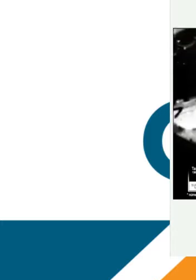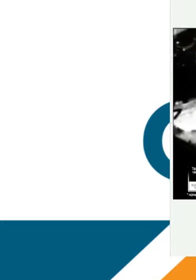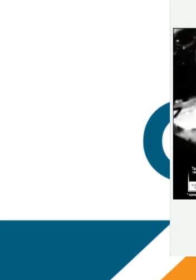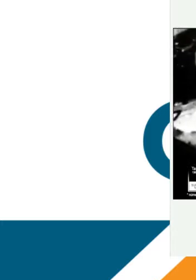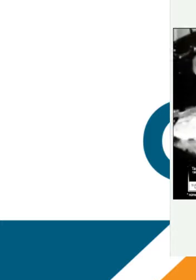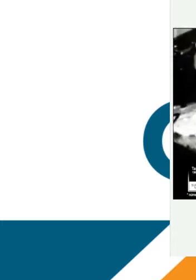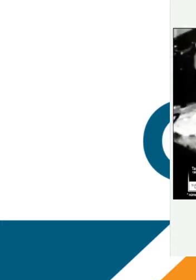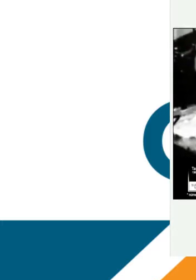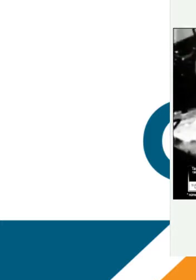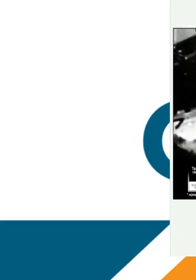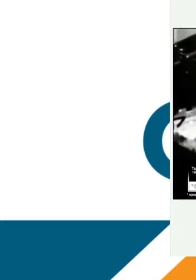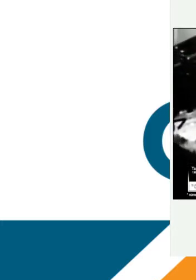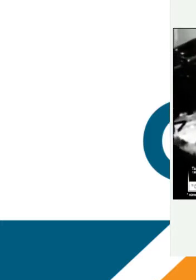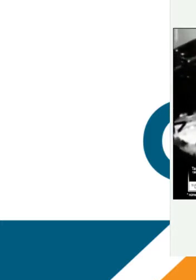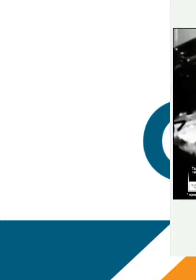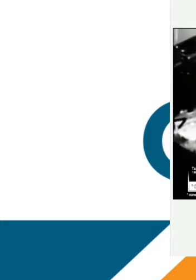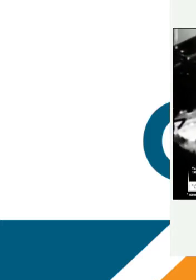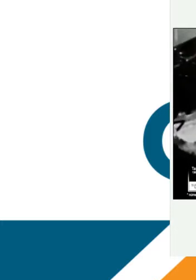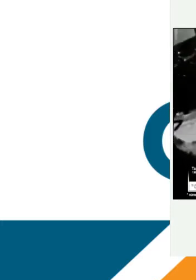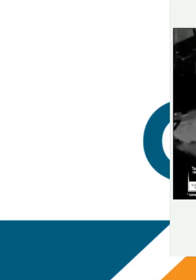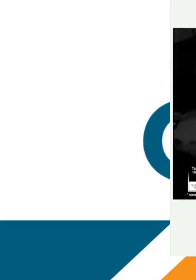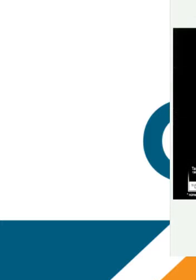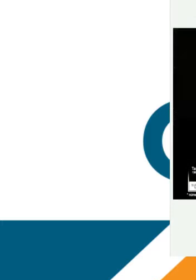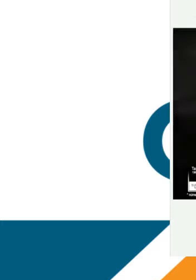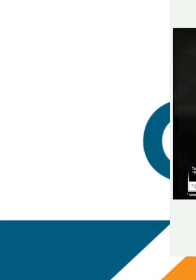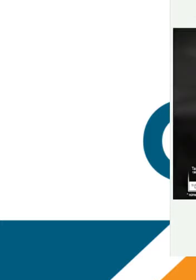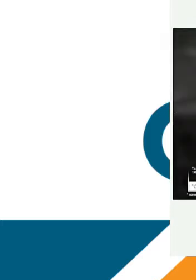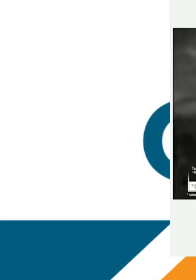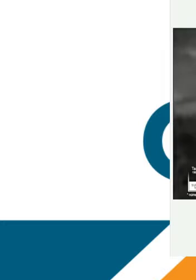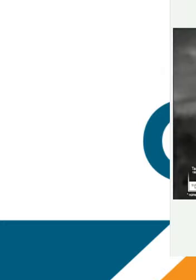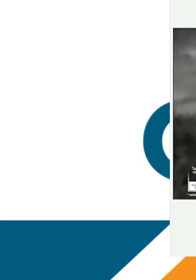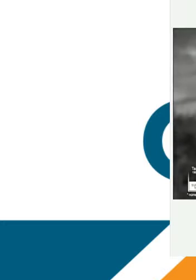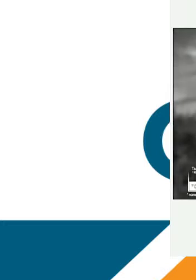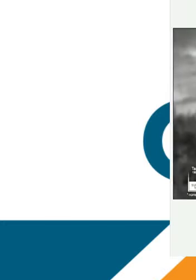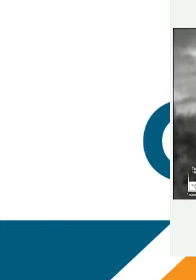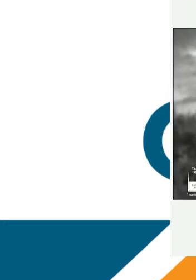crianças nascidas, 124 morriam antes de completarem 1 ano. Ganhou um peão.